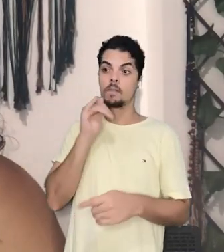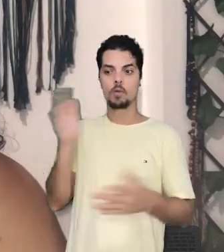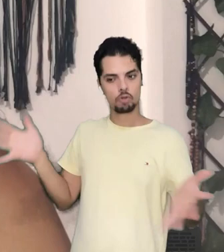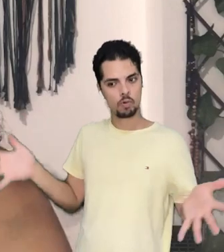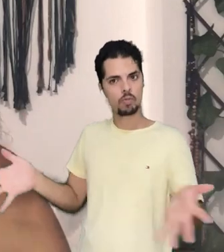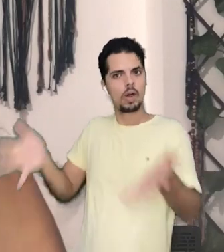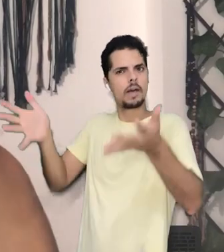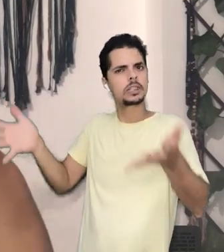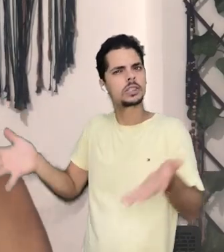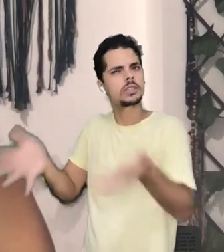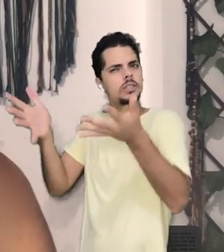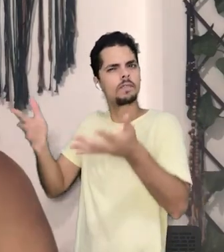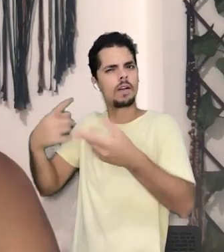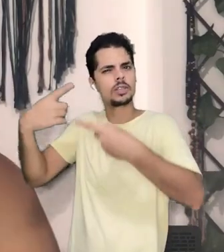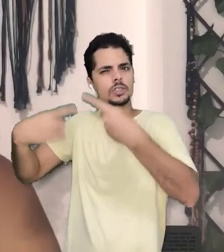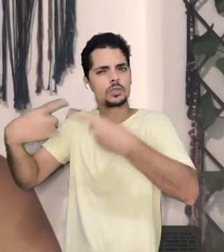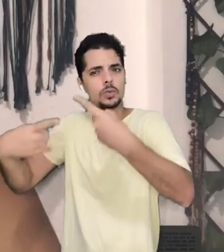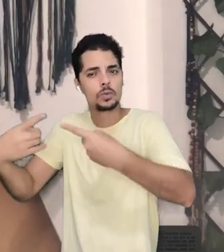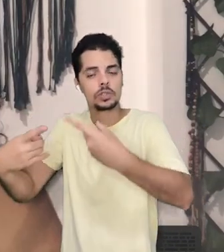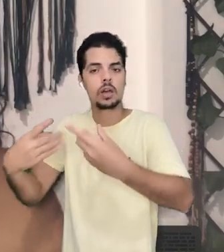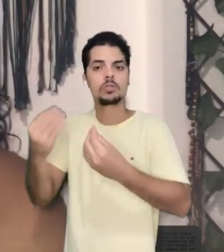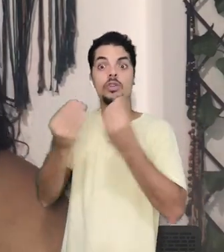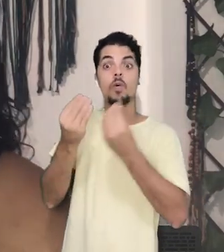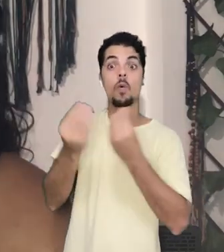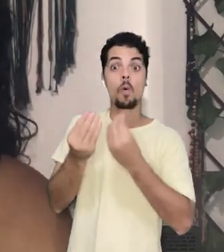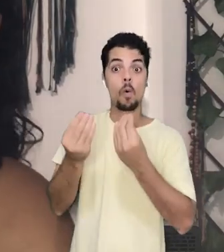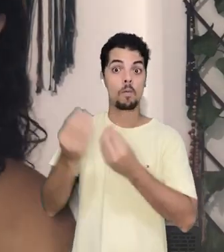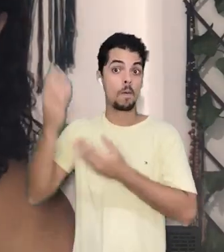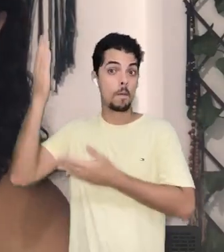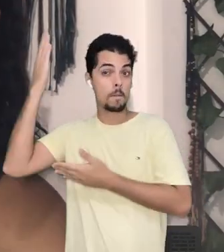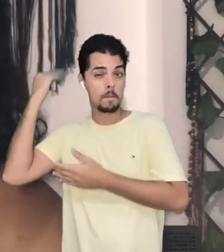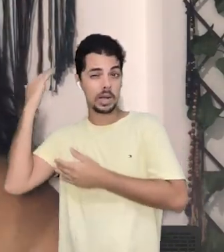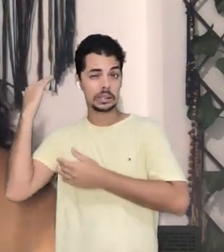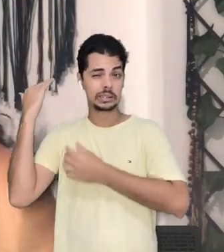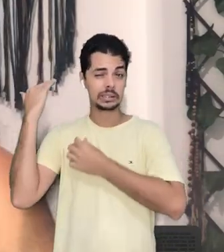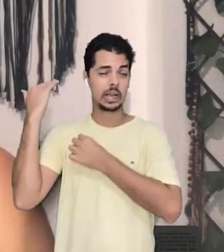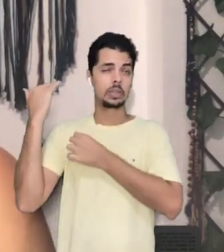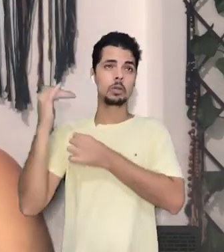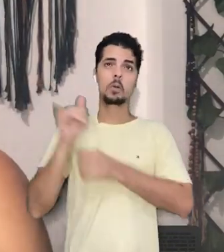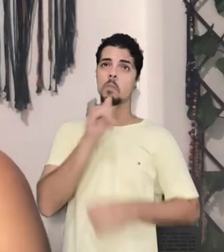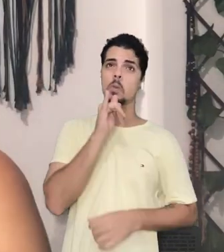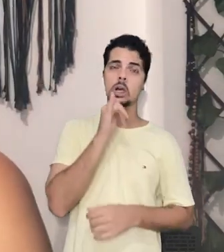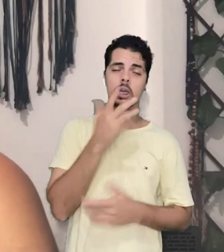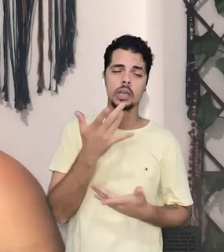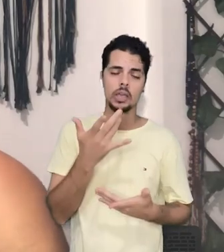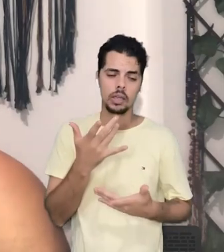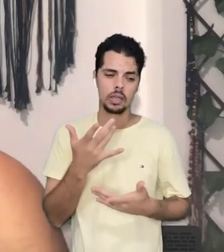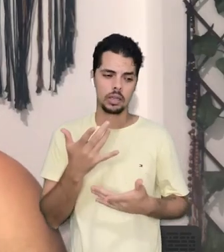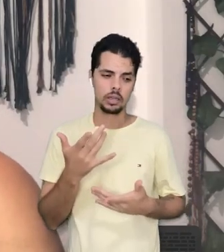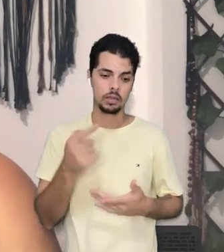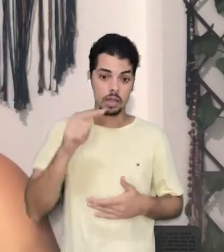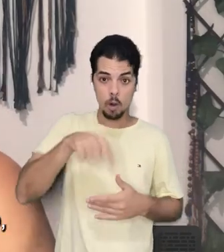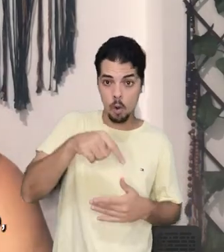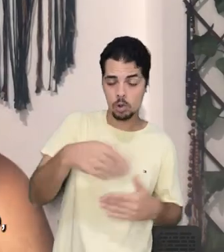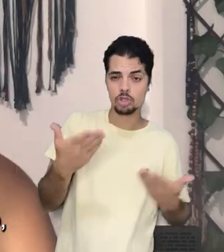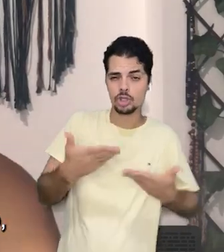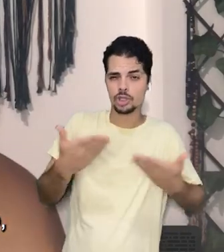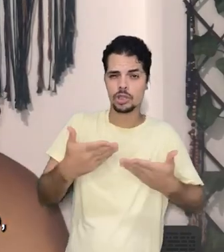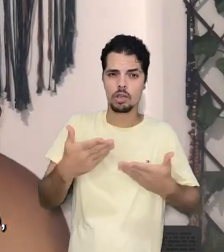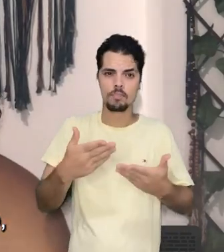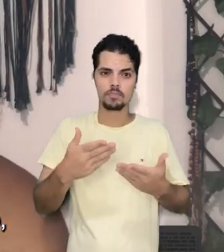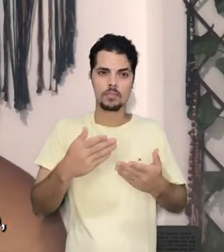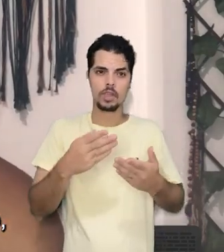discussões, porque certamente muitos nomes que serão encontrados